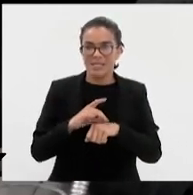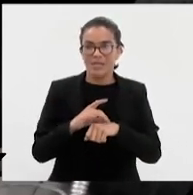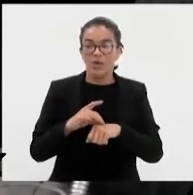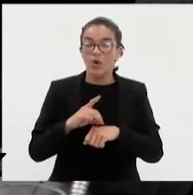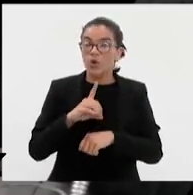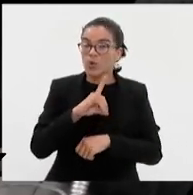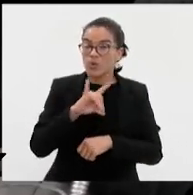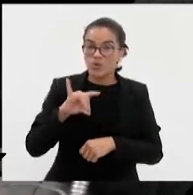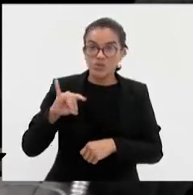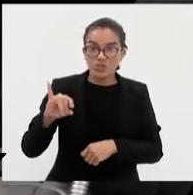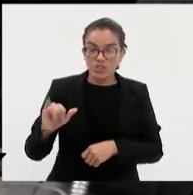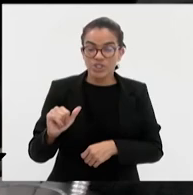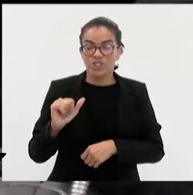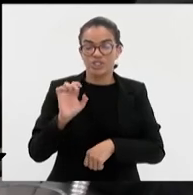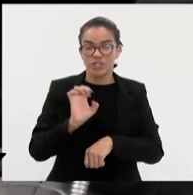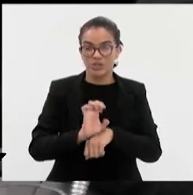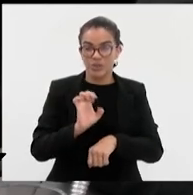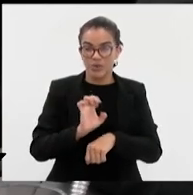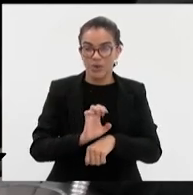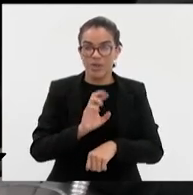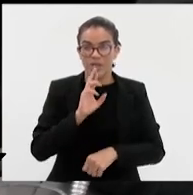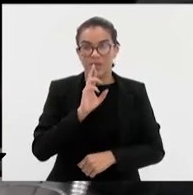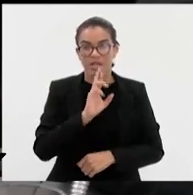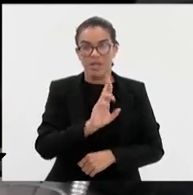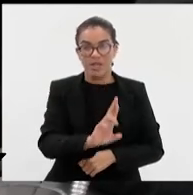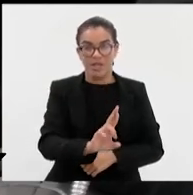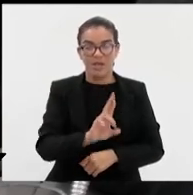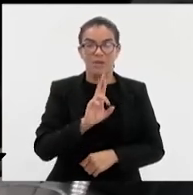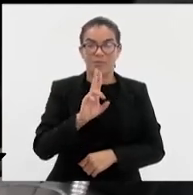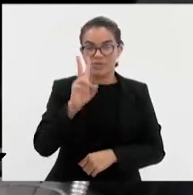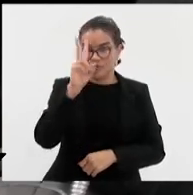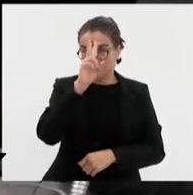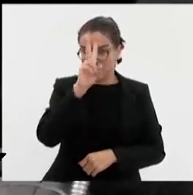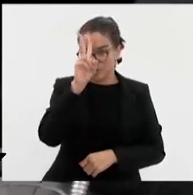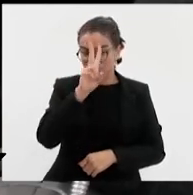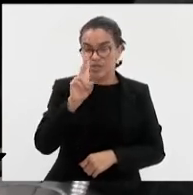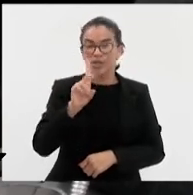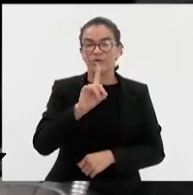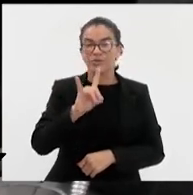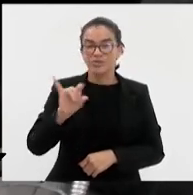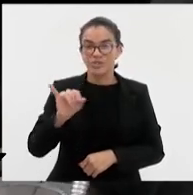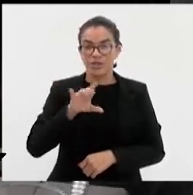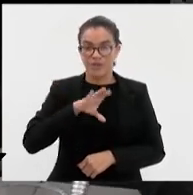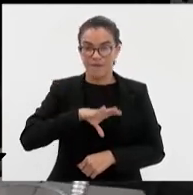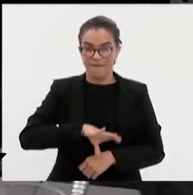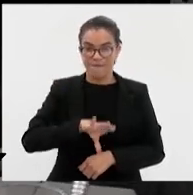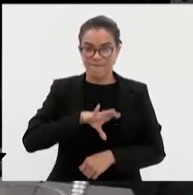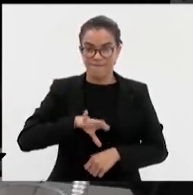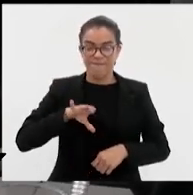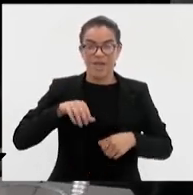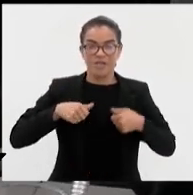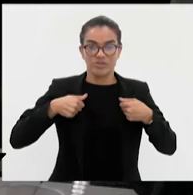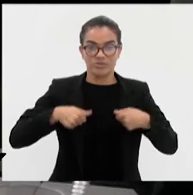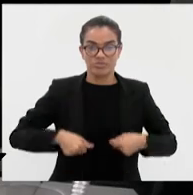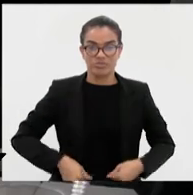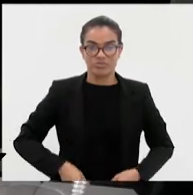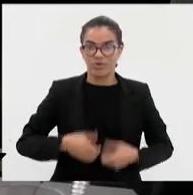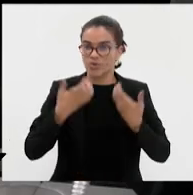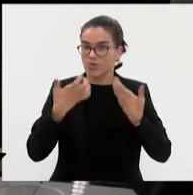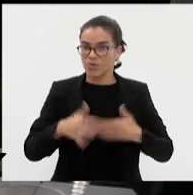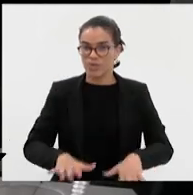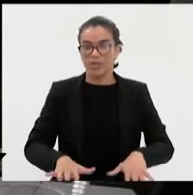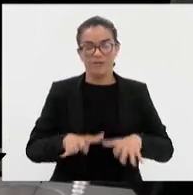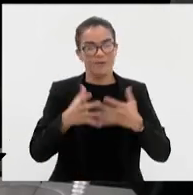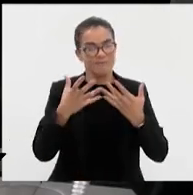O dia estadual da resposta histórica, que é o dia em que o Vasco da Gama se recusou a fazer parte da